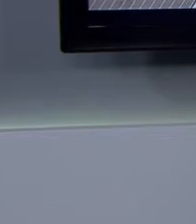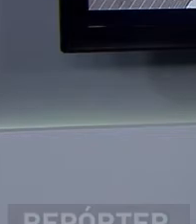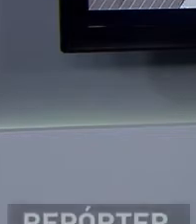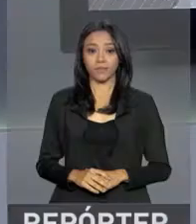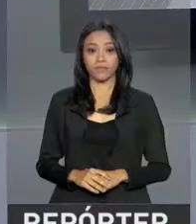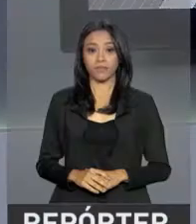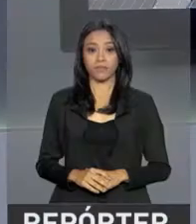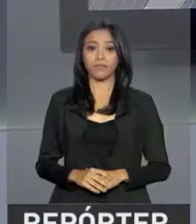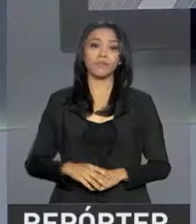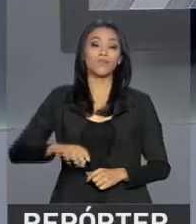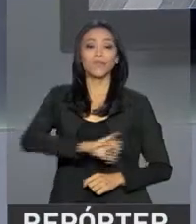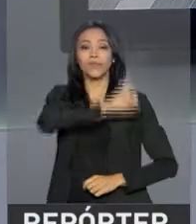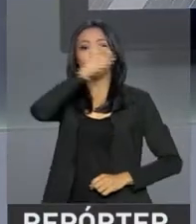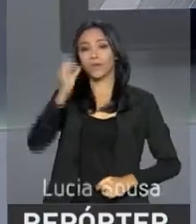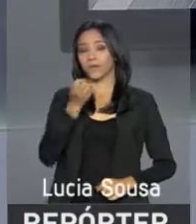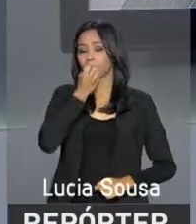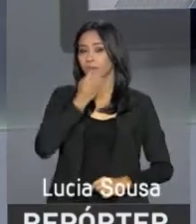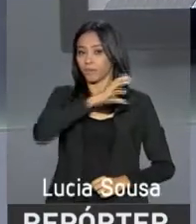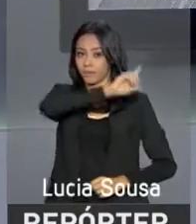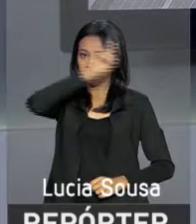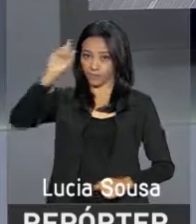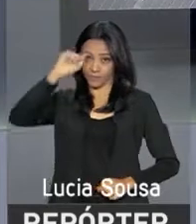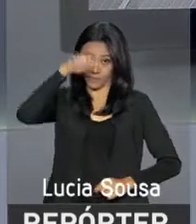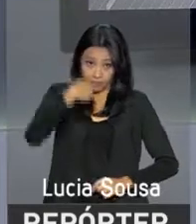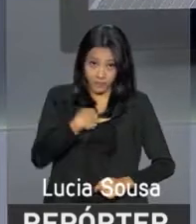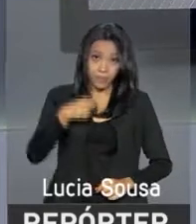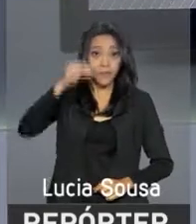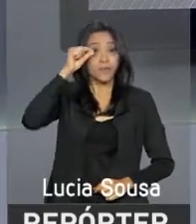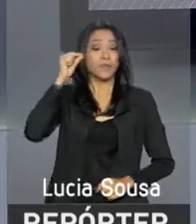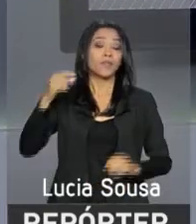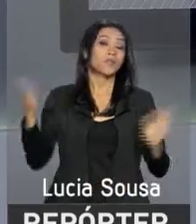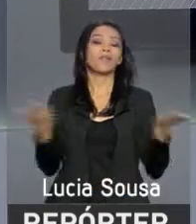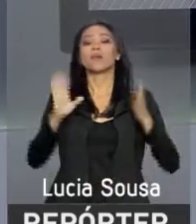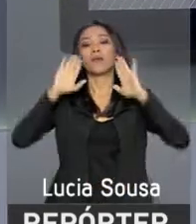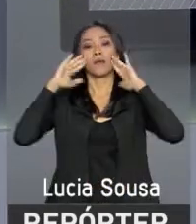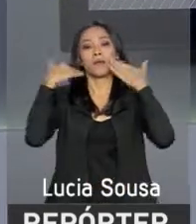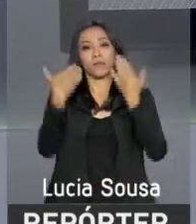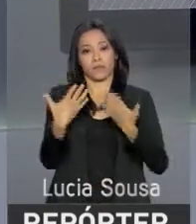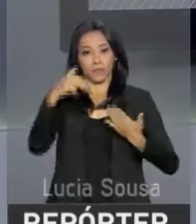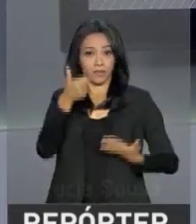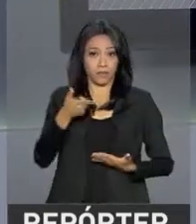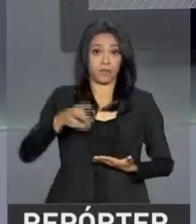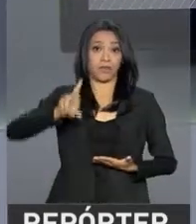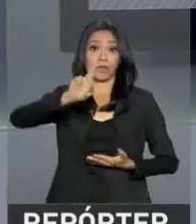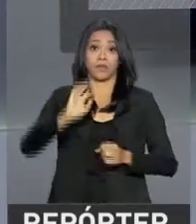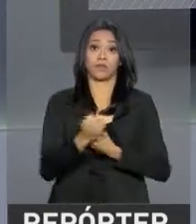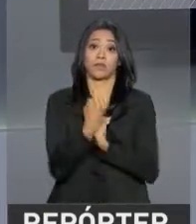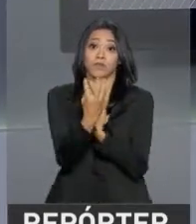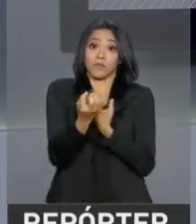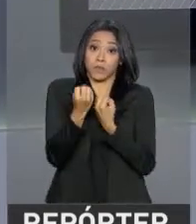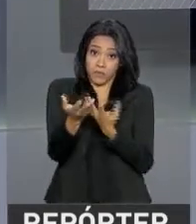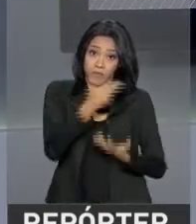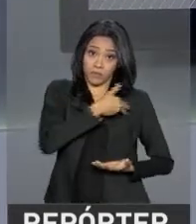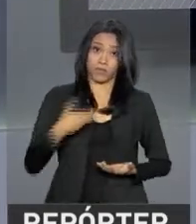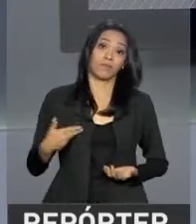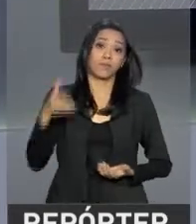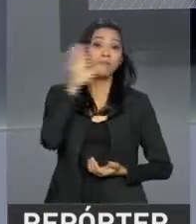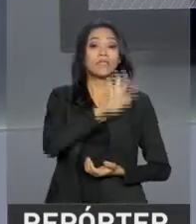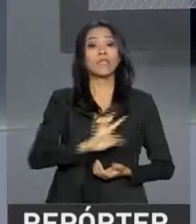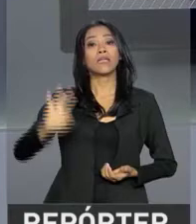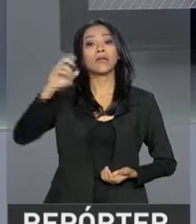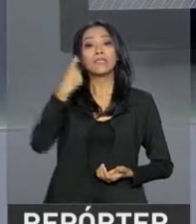olá bom dia eu sou o cara bate estamos no ar com repórter e nbr e as notícias do governo federal desta